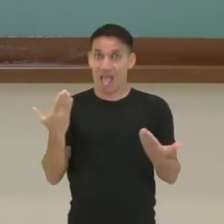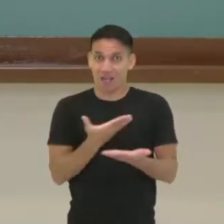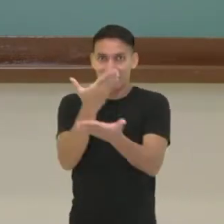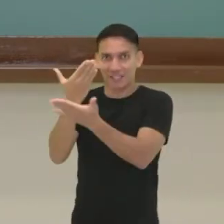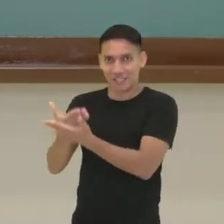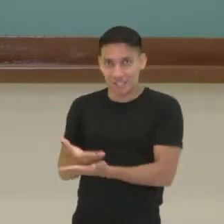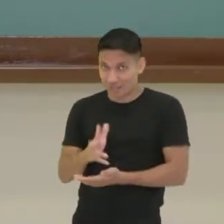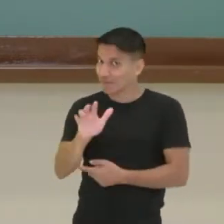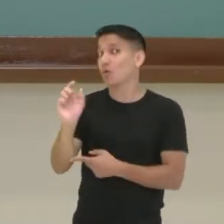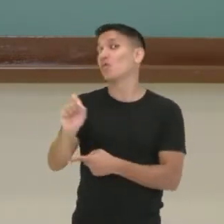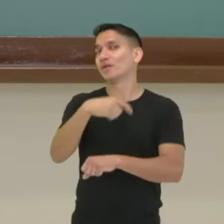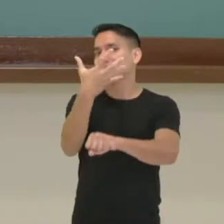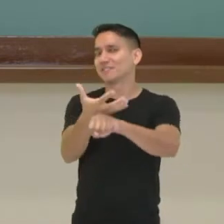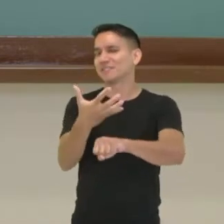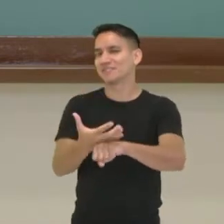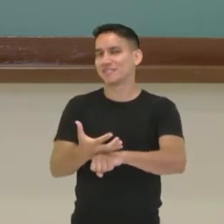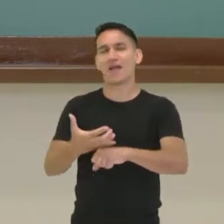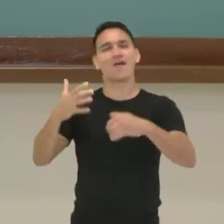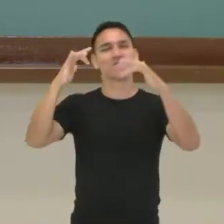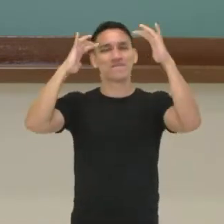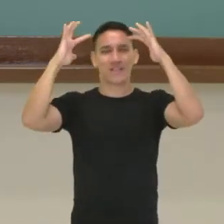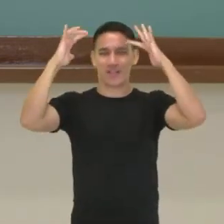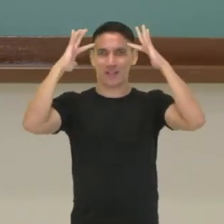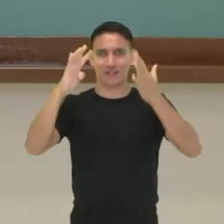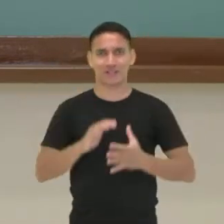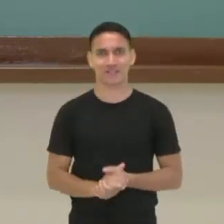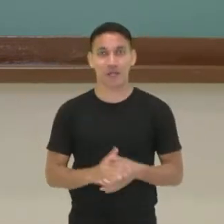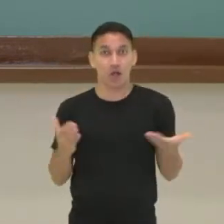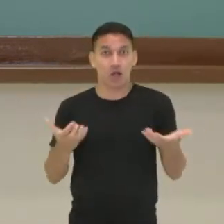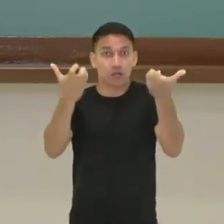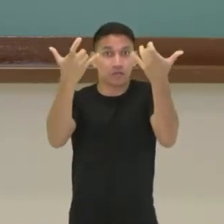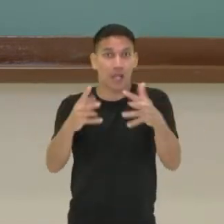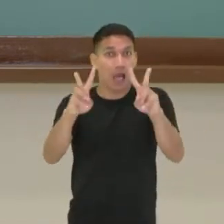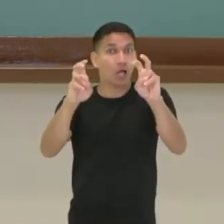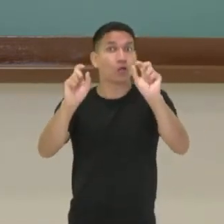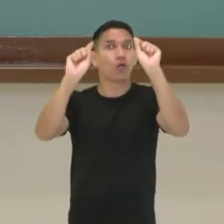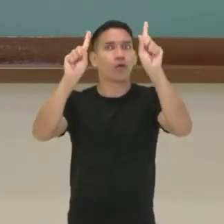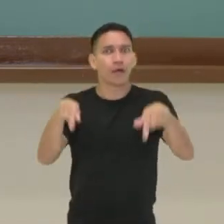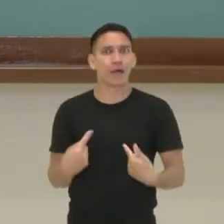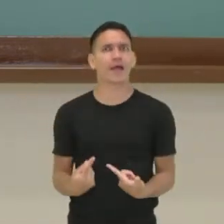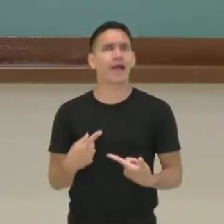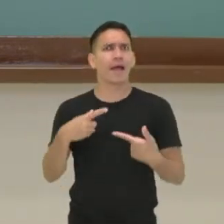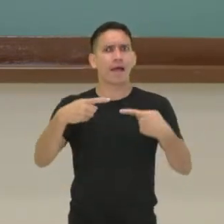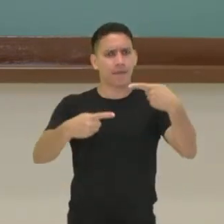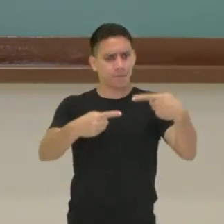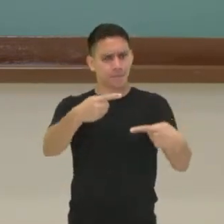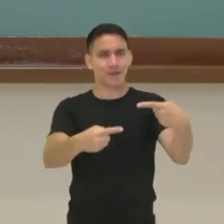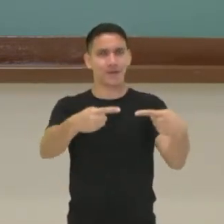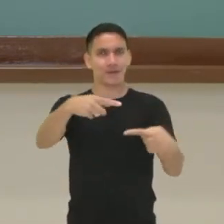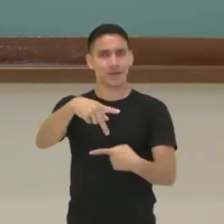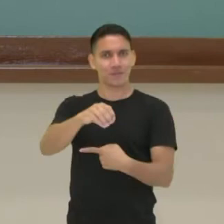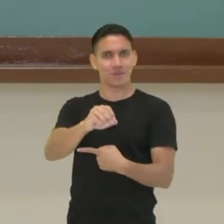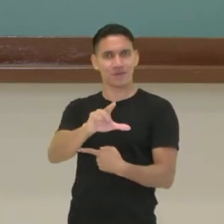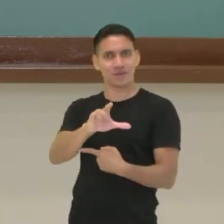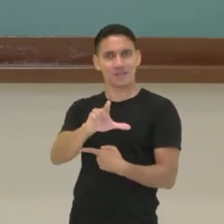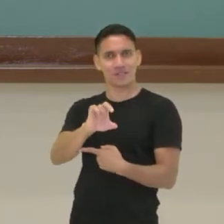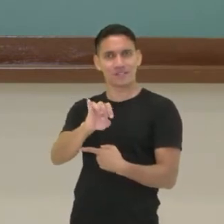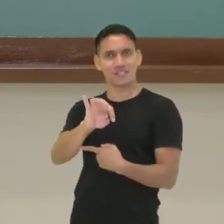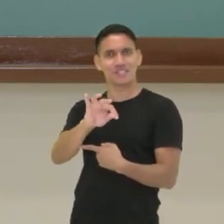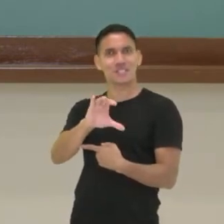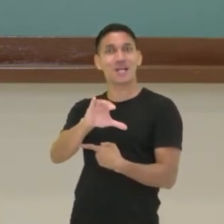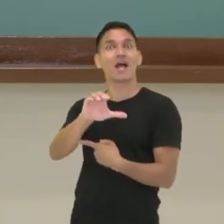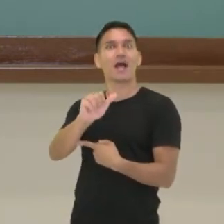uma aula de filosofia. Hoje vamos falar sobre a política. Essa política a partir